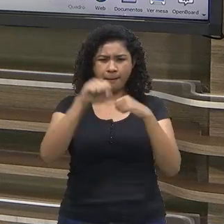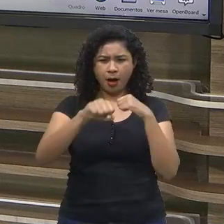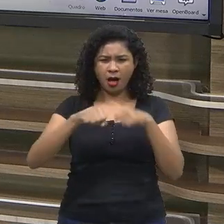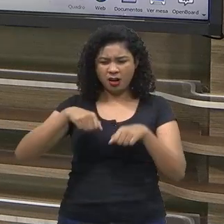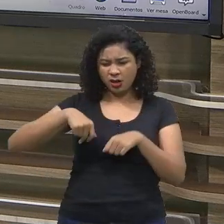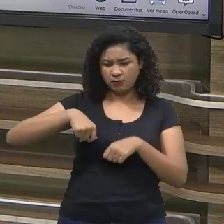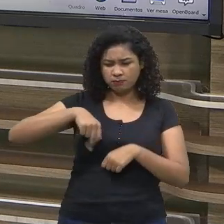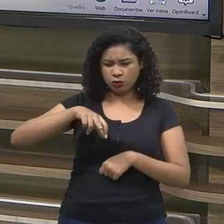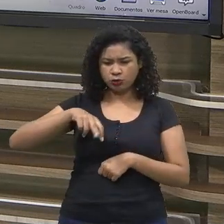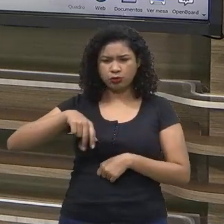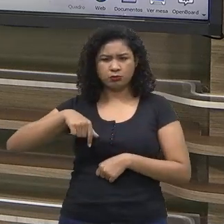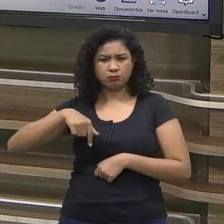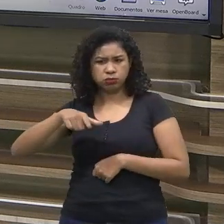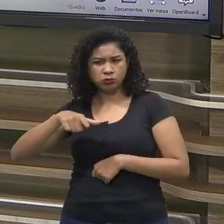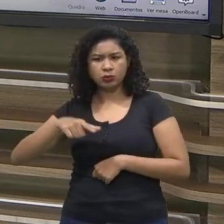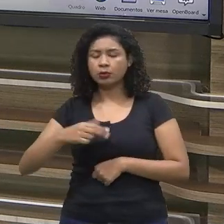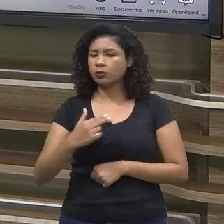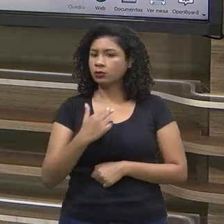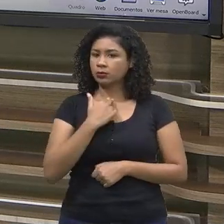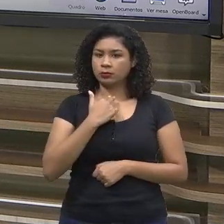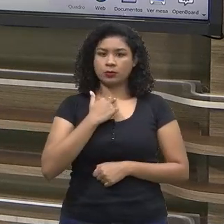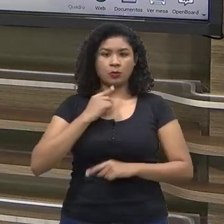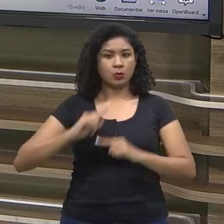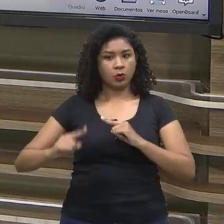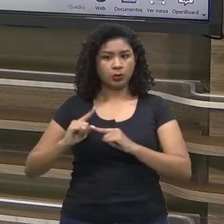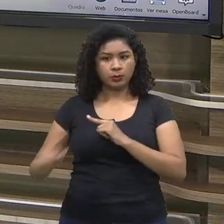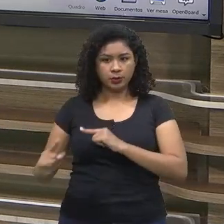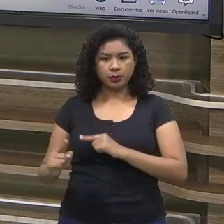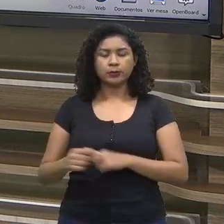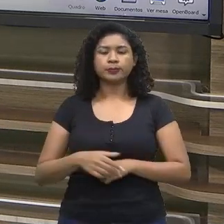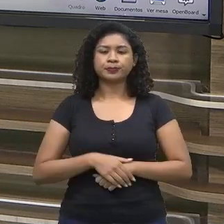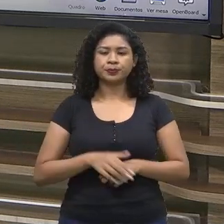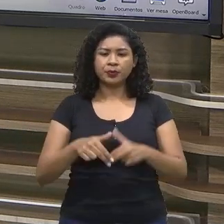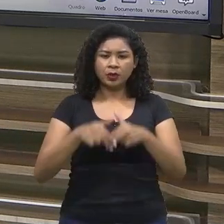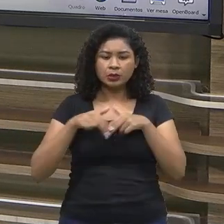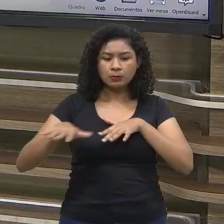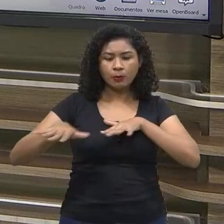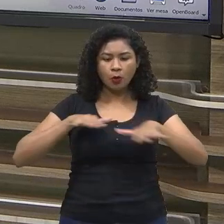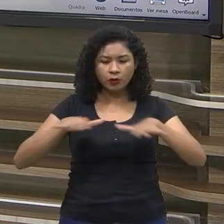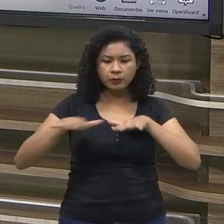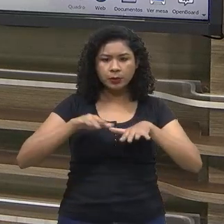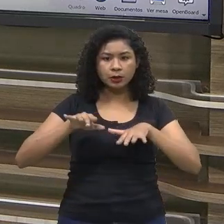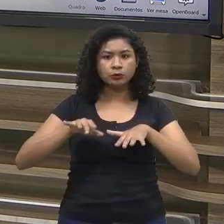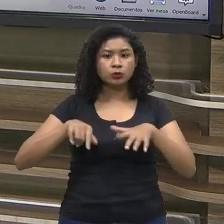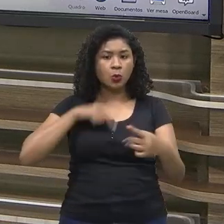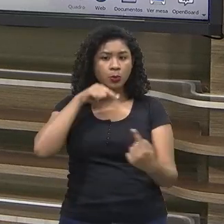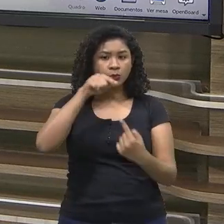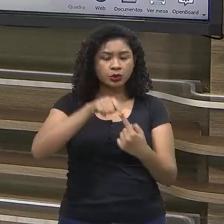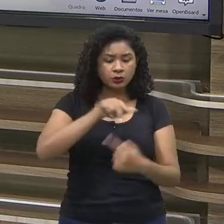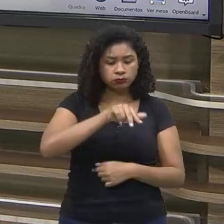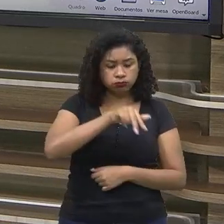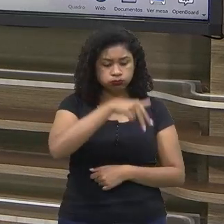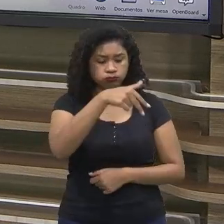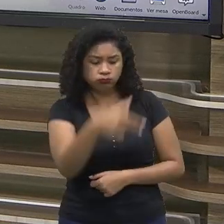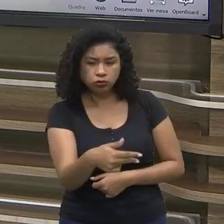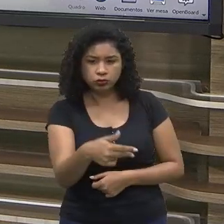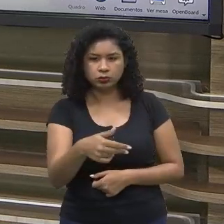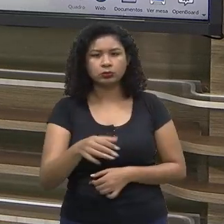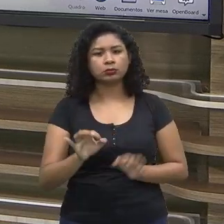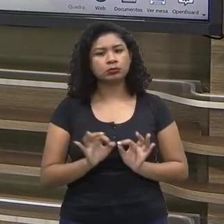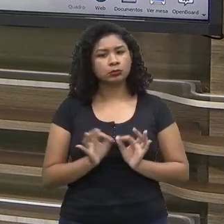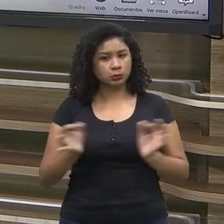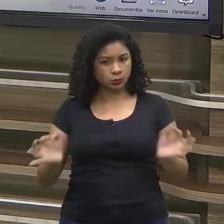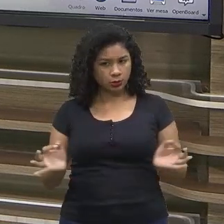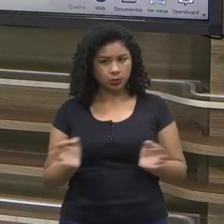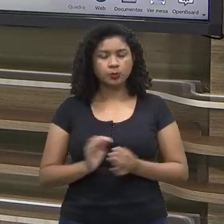imobilizações, projeções e movimentos para desequilibrar o oponente, ok? Lembra